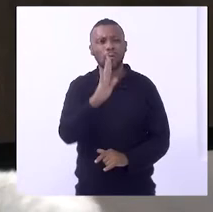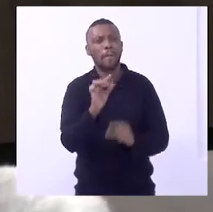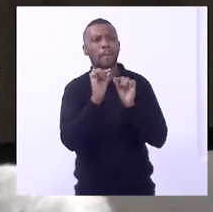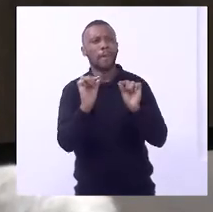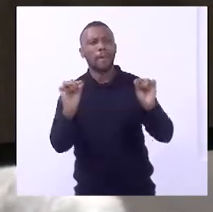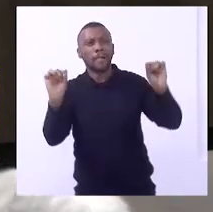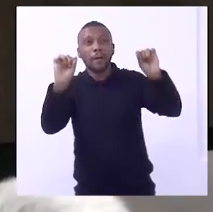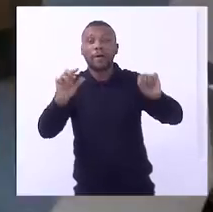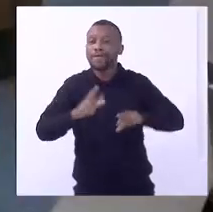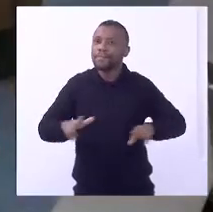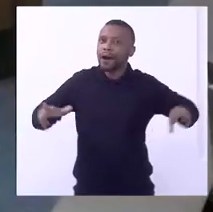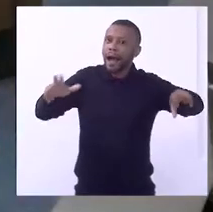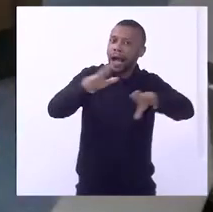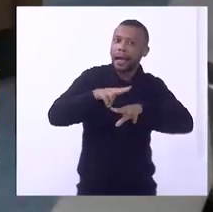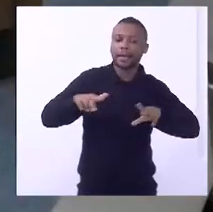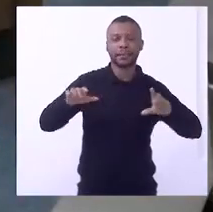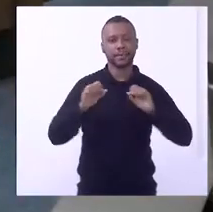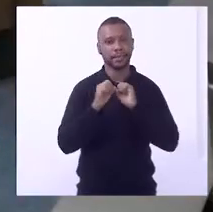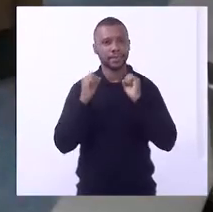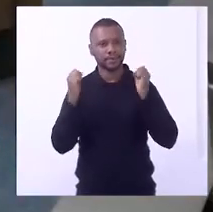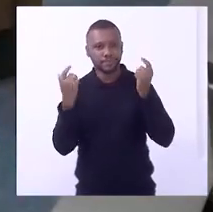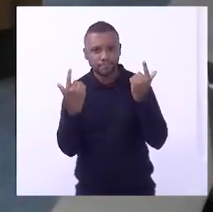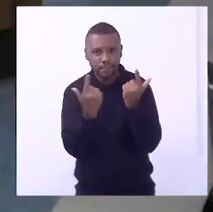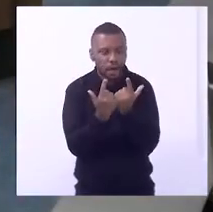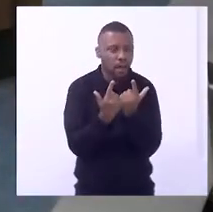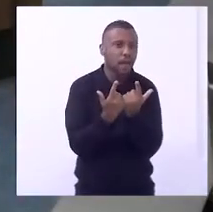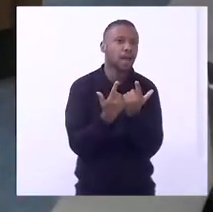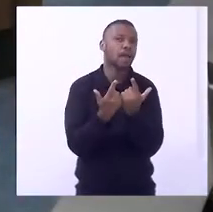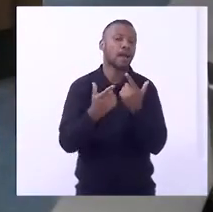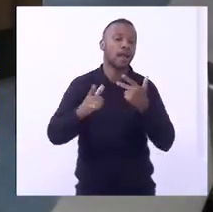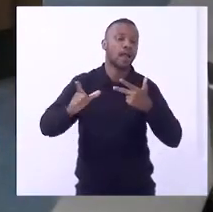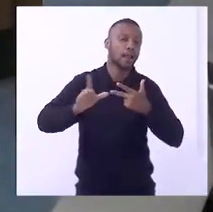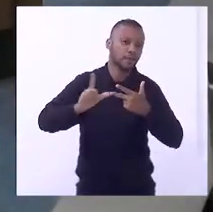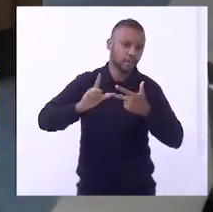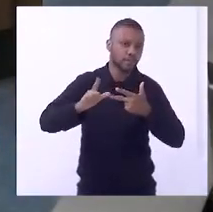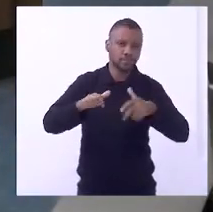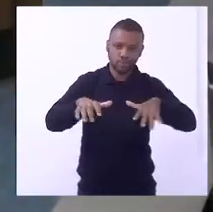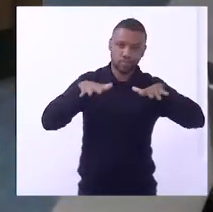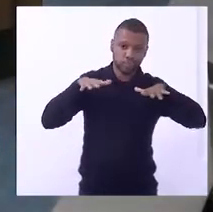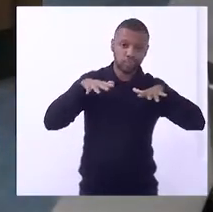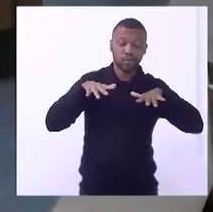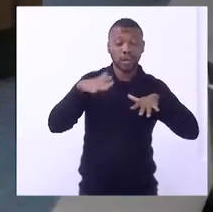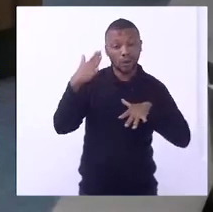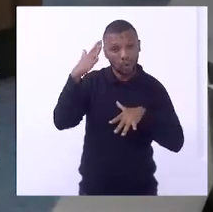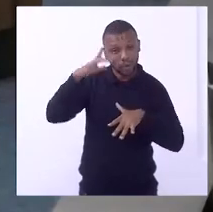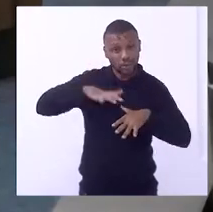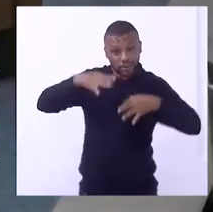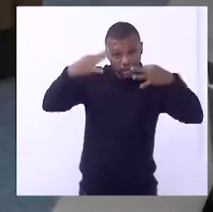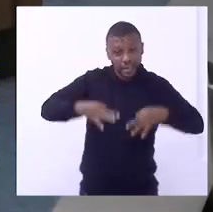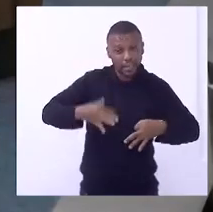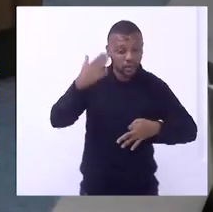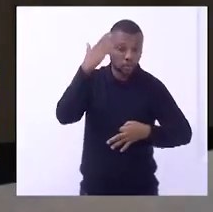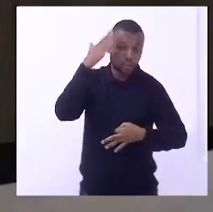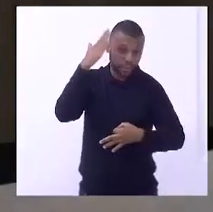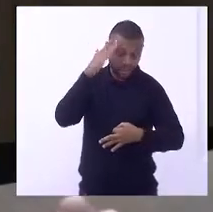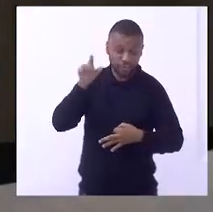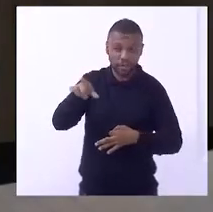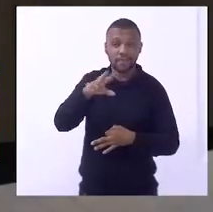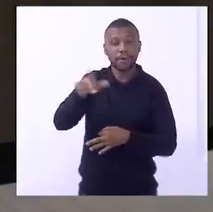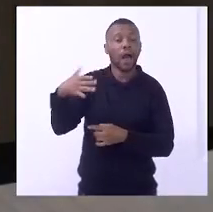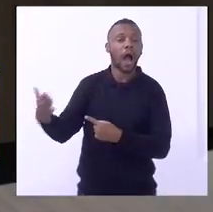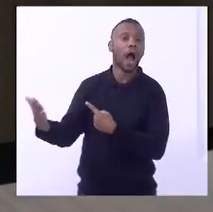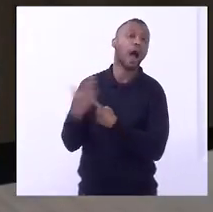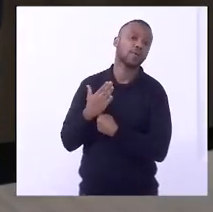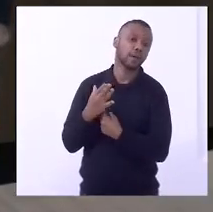Legislativas, e tenho certeza que Vossa Excelência ainda vai ajudar muito o nosso estado do Rio de Janeiro. Sempre bem-vindo,